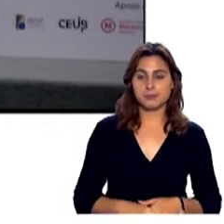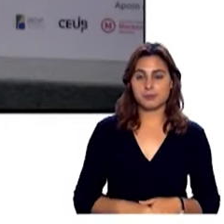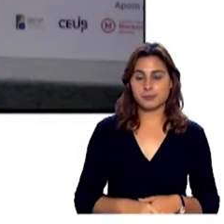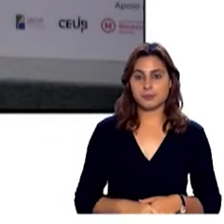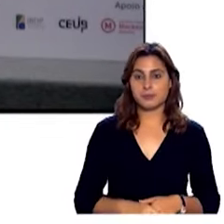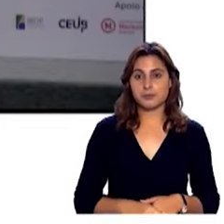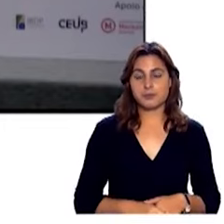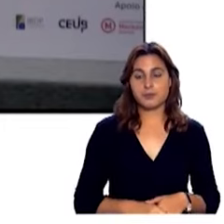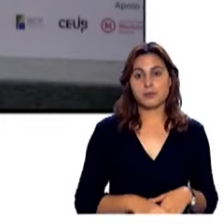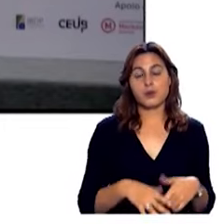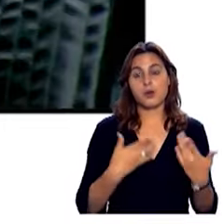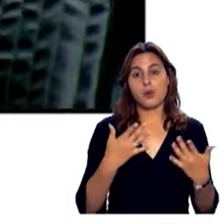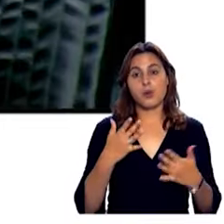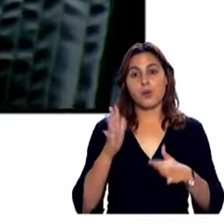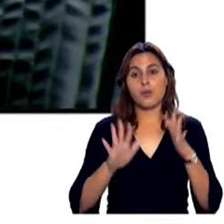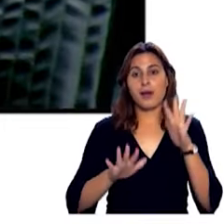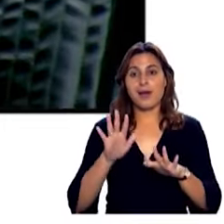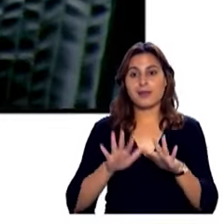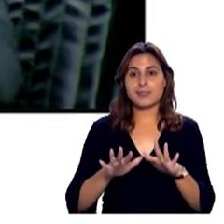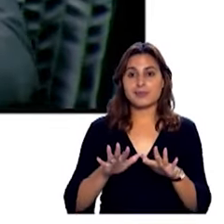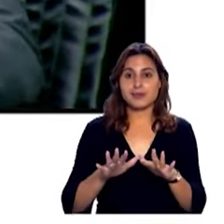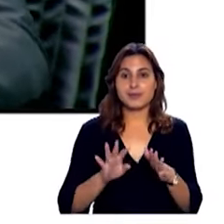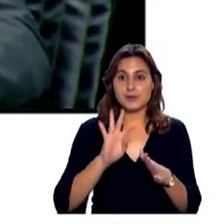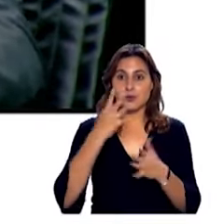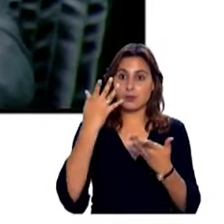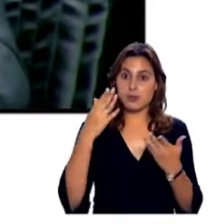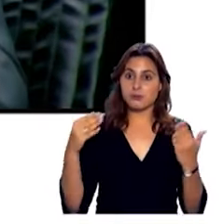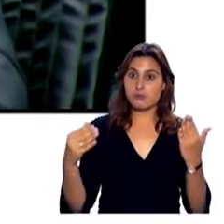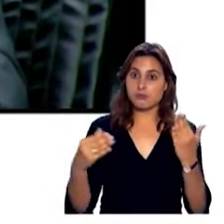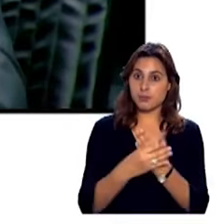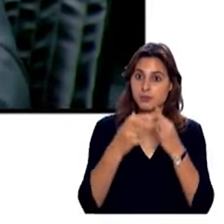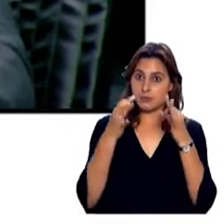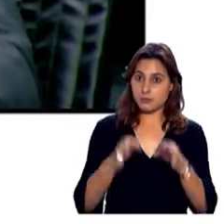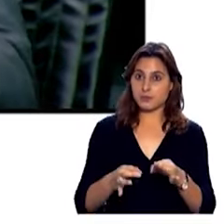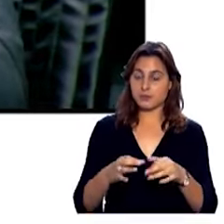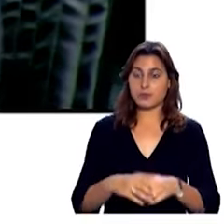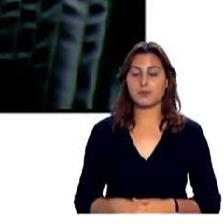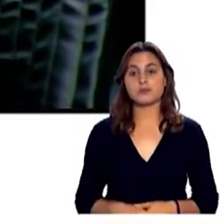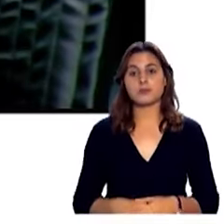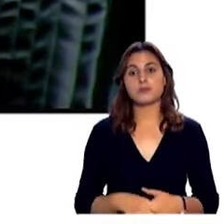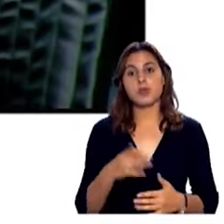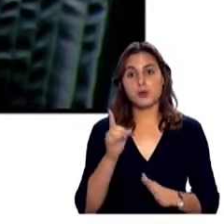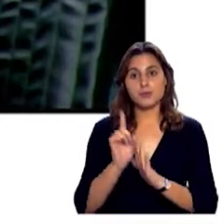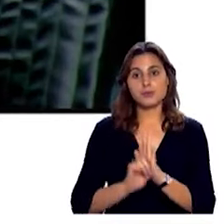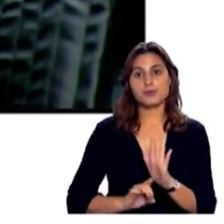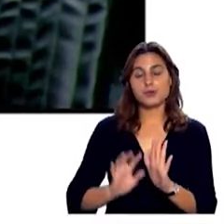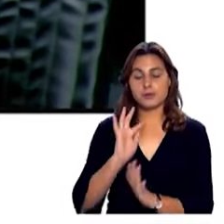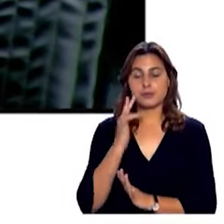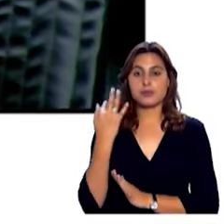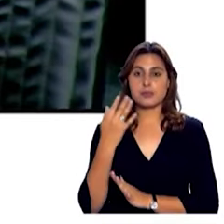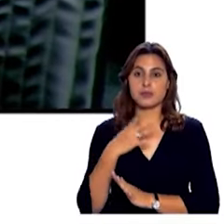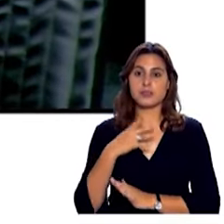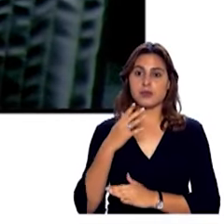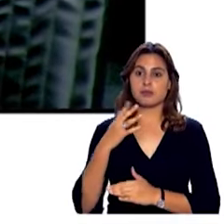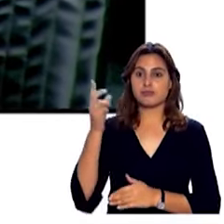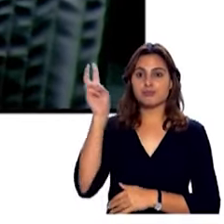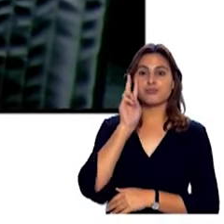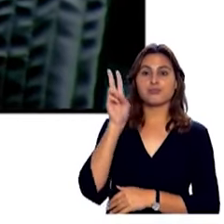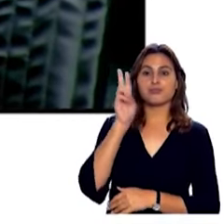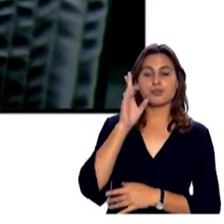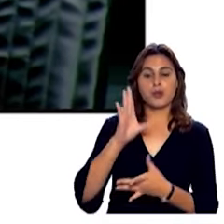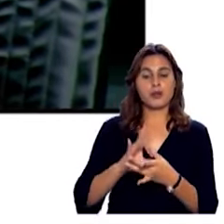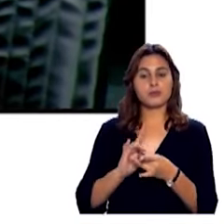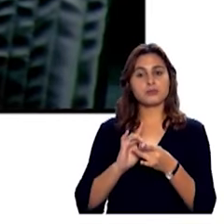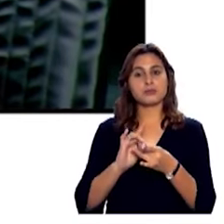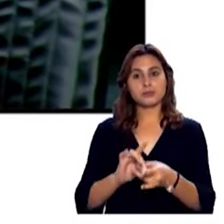solução do caso concreto o direito francês até por sua origem histórica sempre esteve muito atrelado a essa